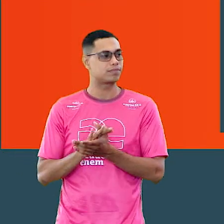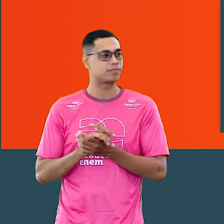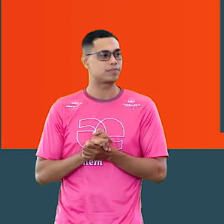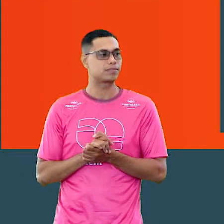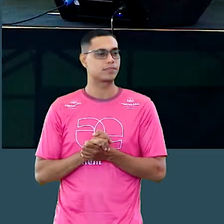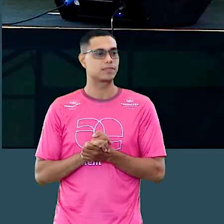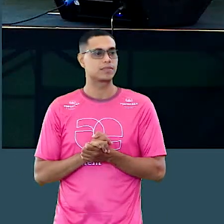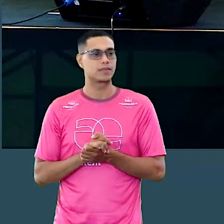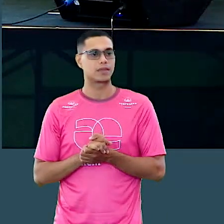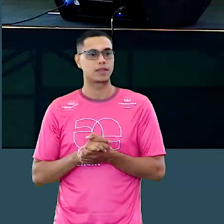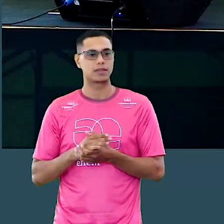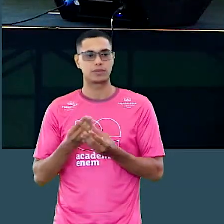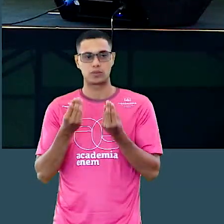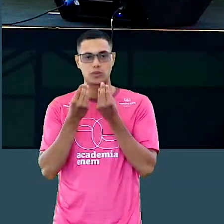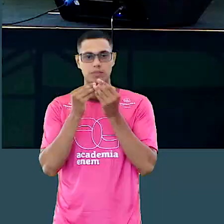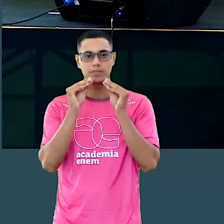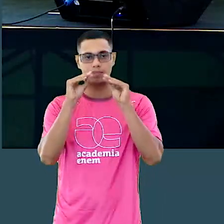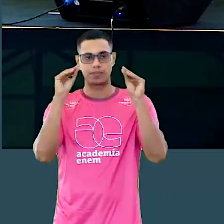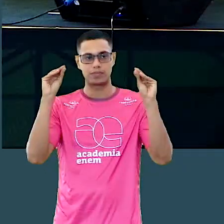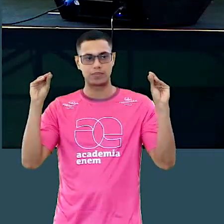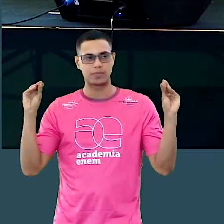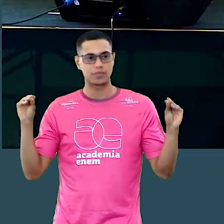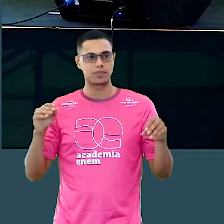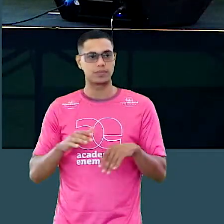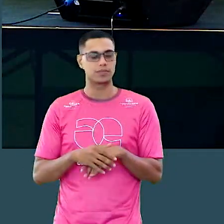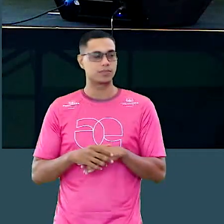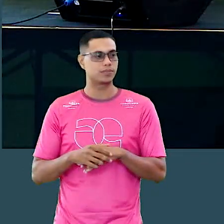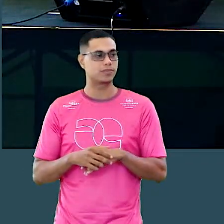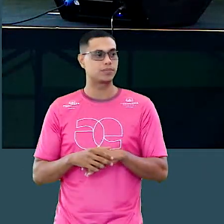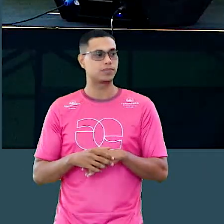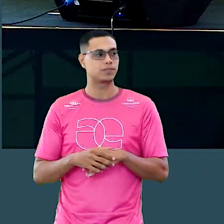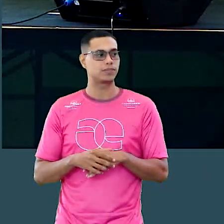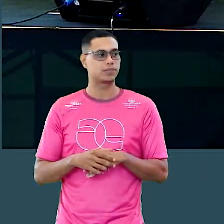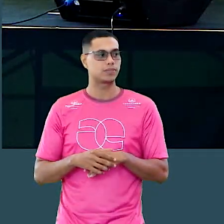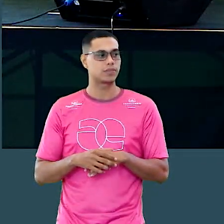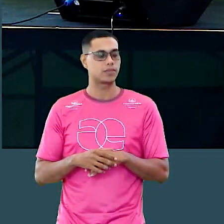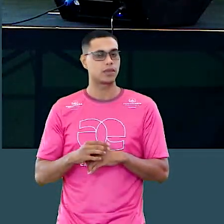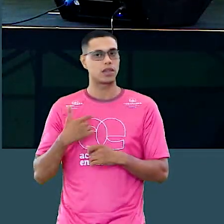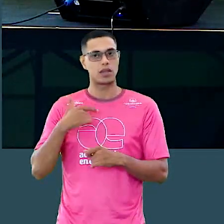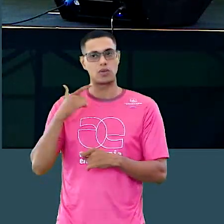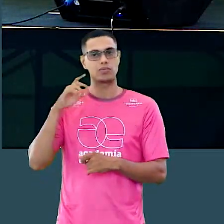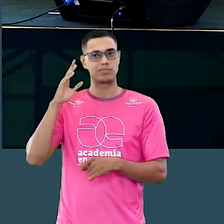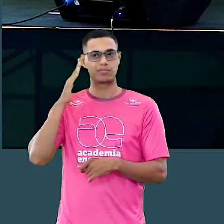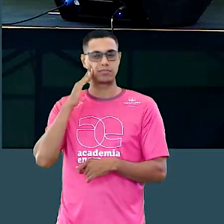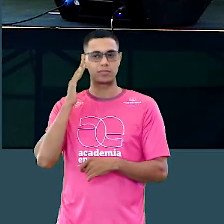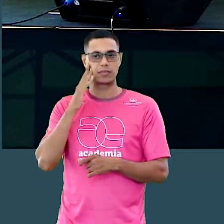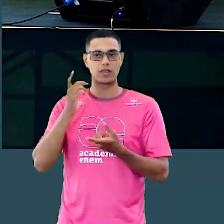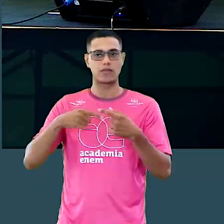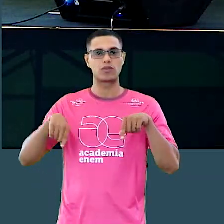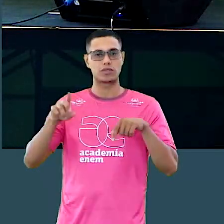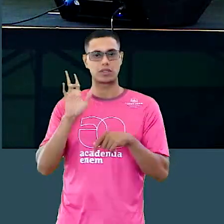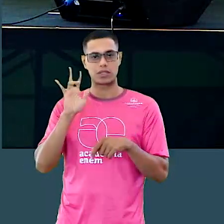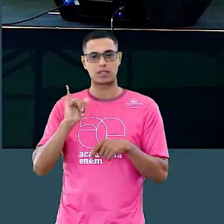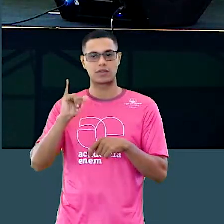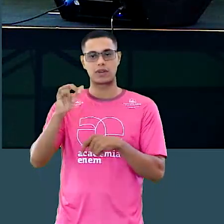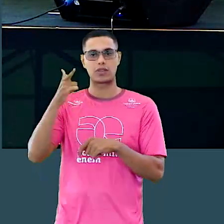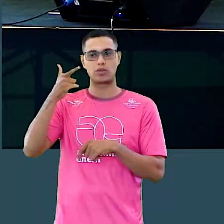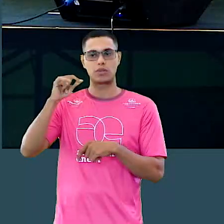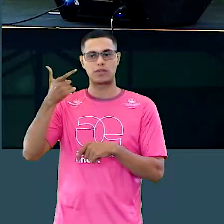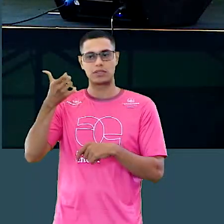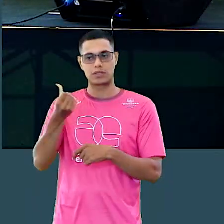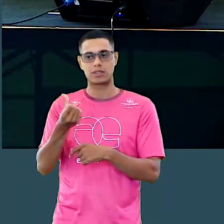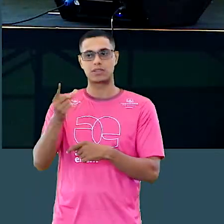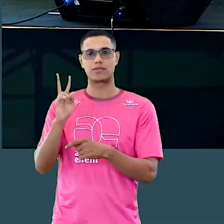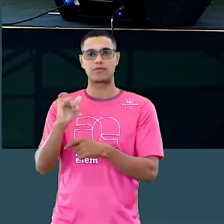Um beijo em grande e olha, eu tenho certeza, muitos de vocês em 2026 vão estar